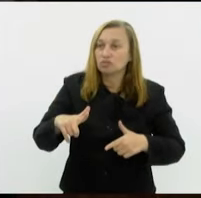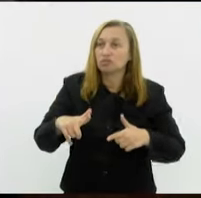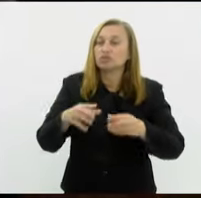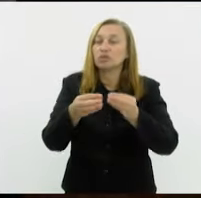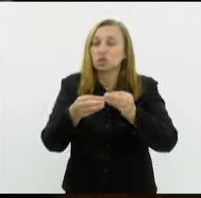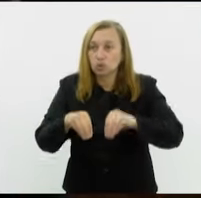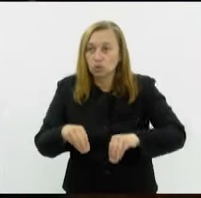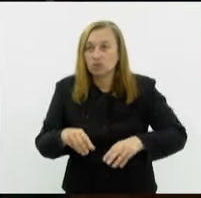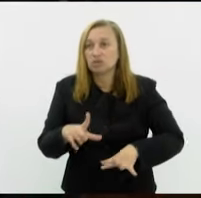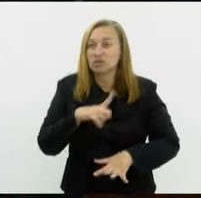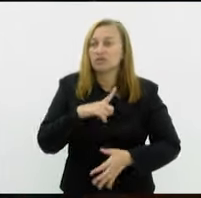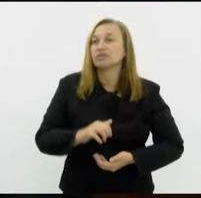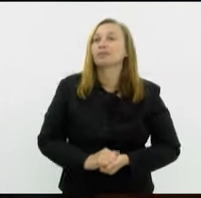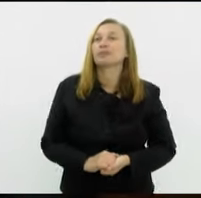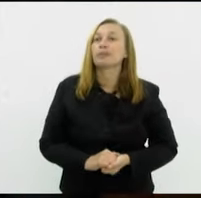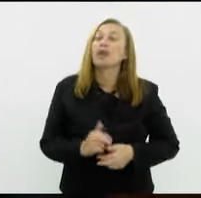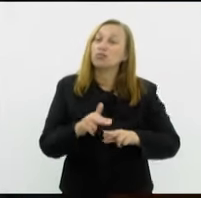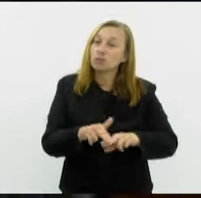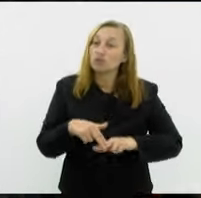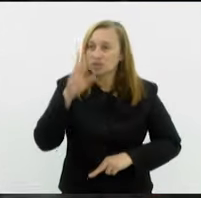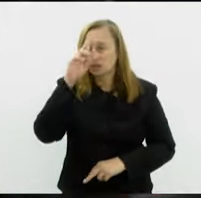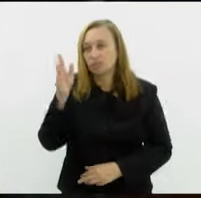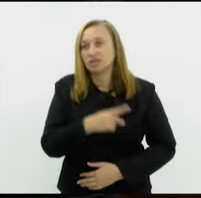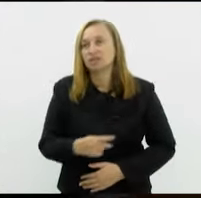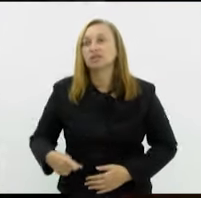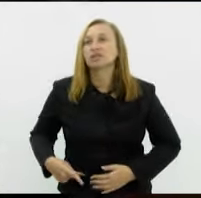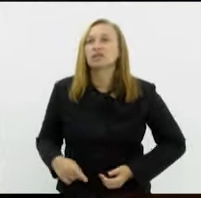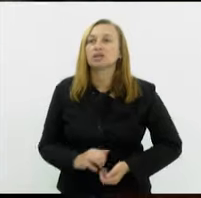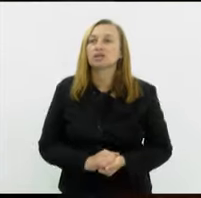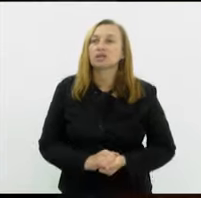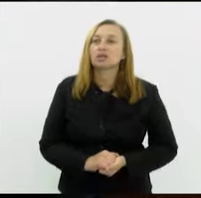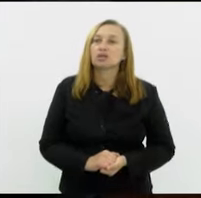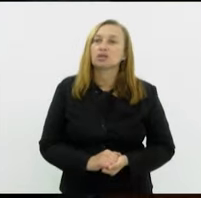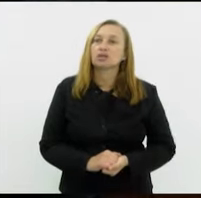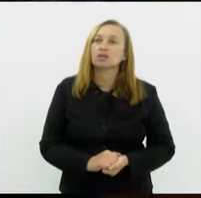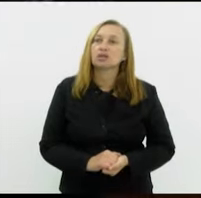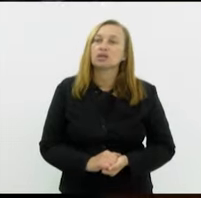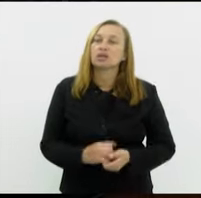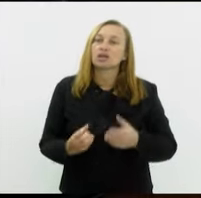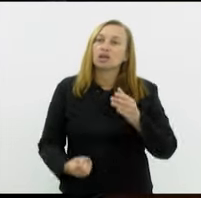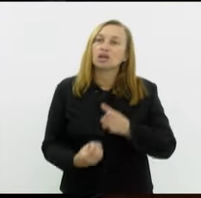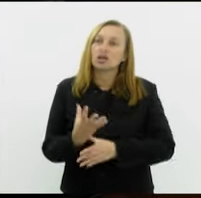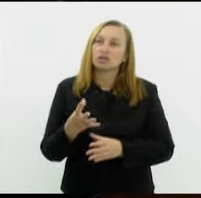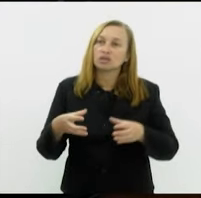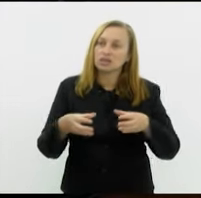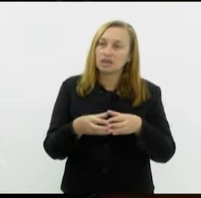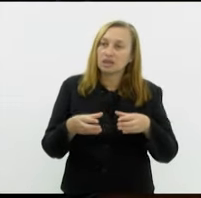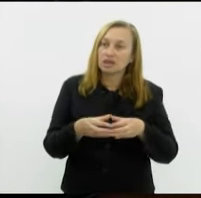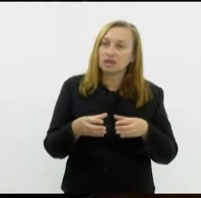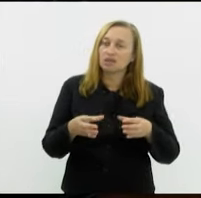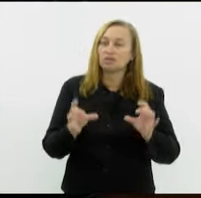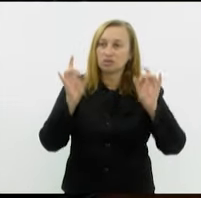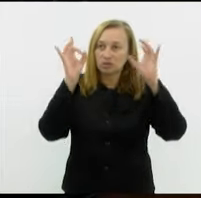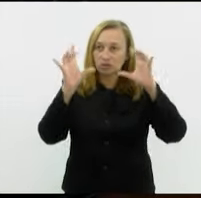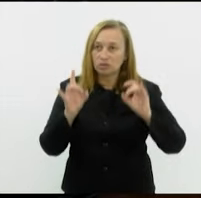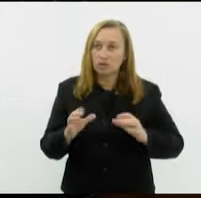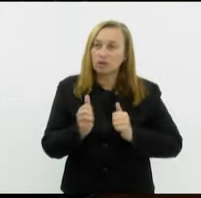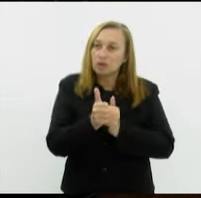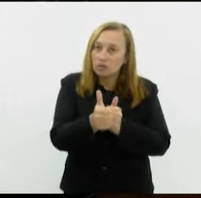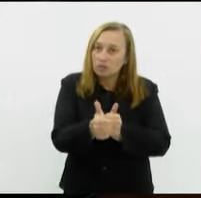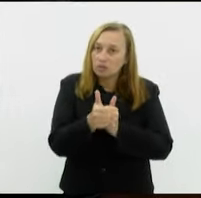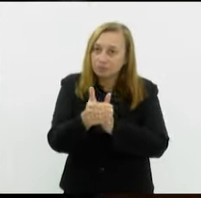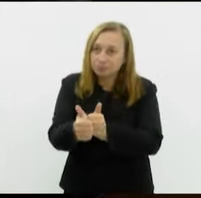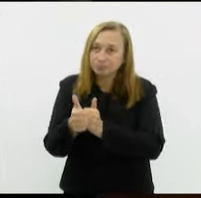inúmeros prejuízos. Por conta disso, senhor presidente, se estabeleceu nessa casa uma comissão especial para acompanhar